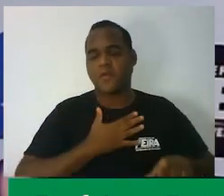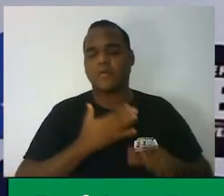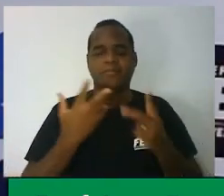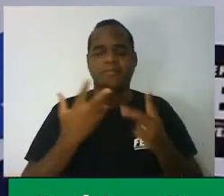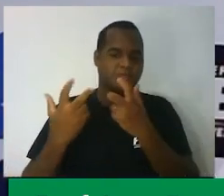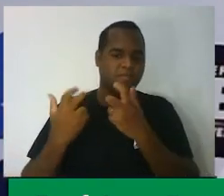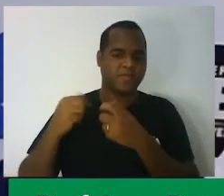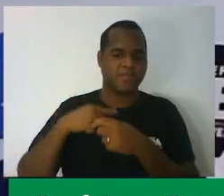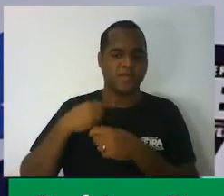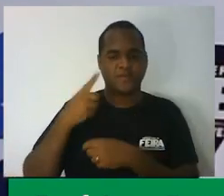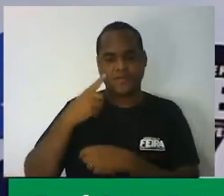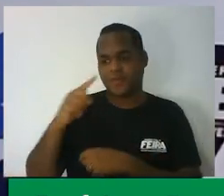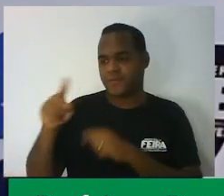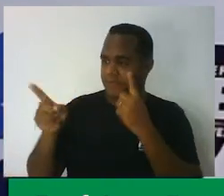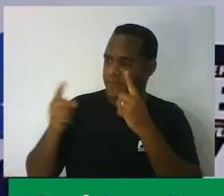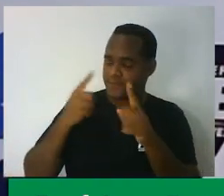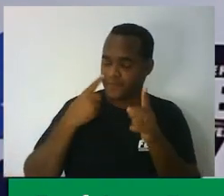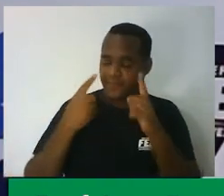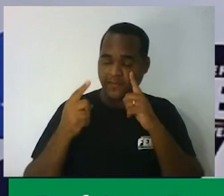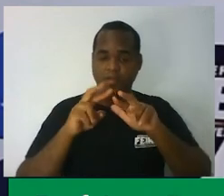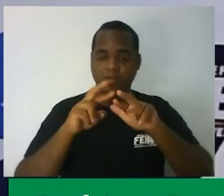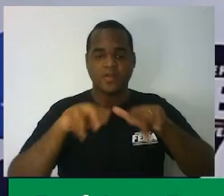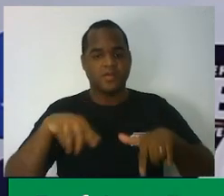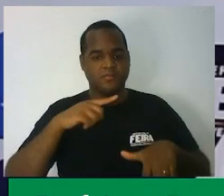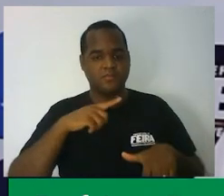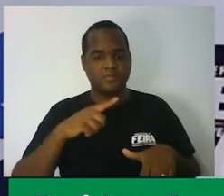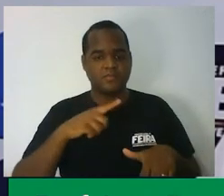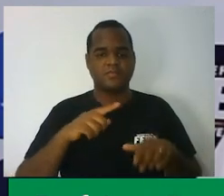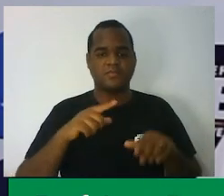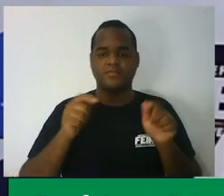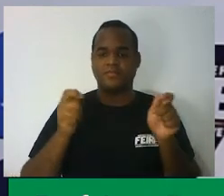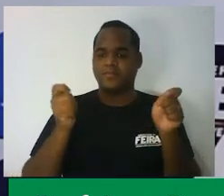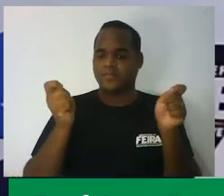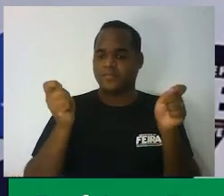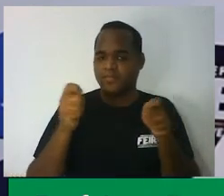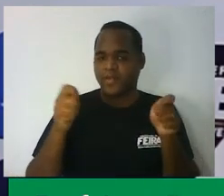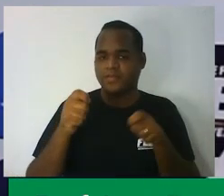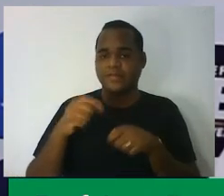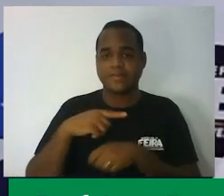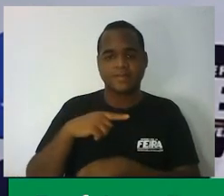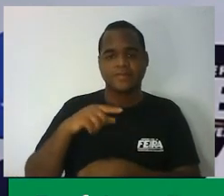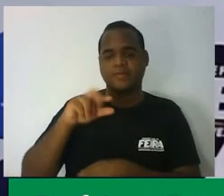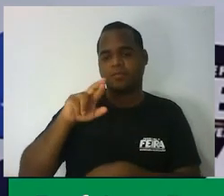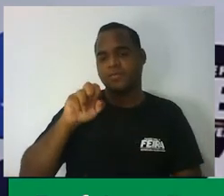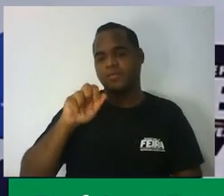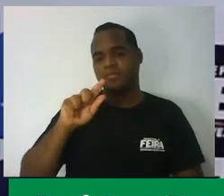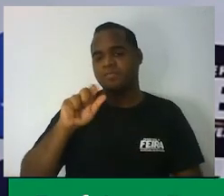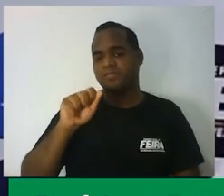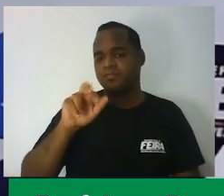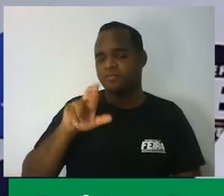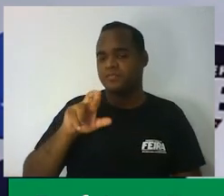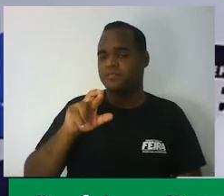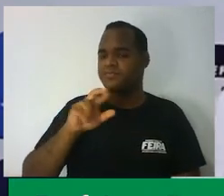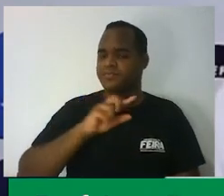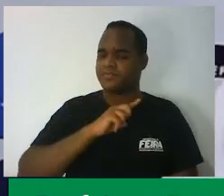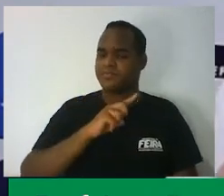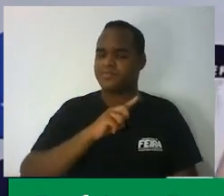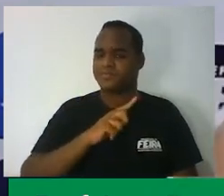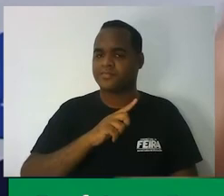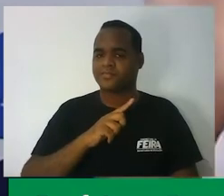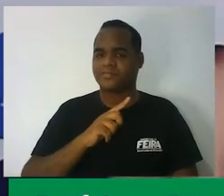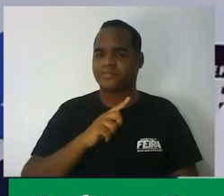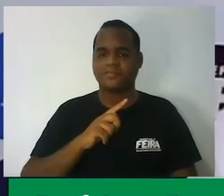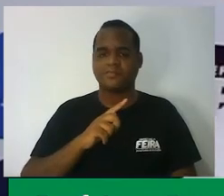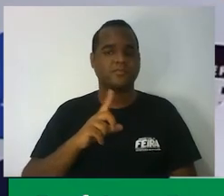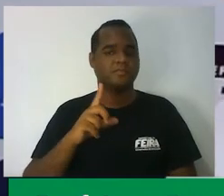perceber à sua volta e que te façam lembrar polígonos regulares, né? Por exemplo, um celular é